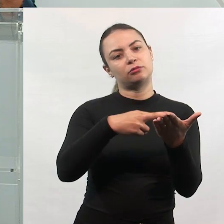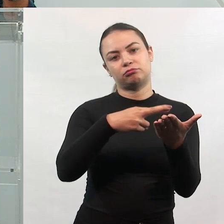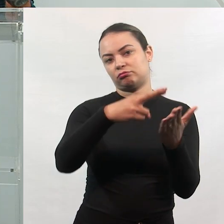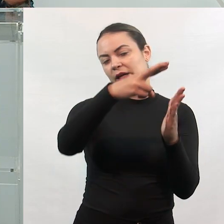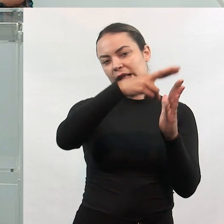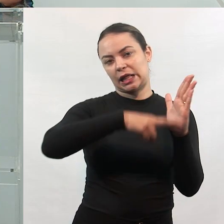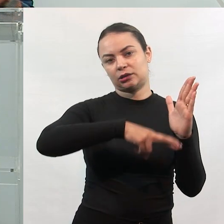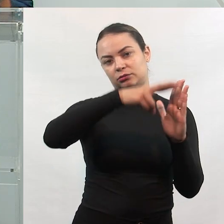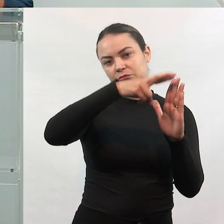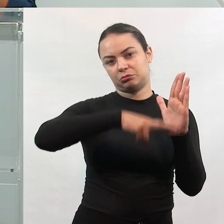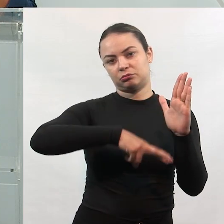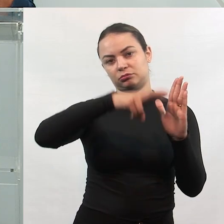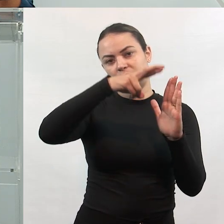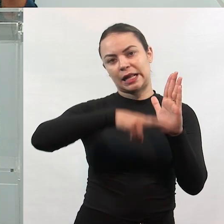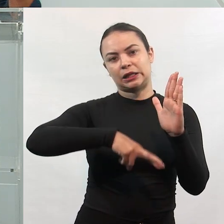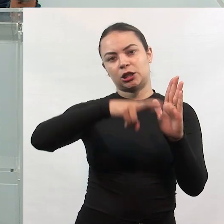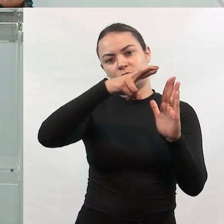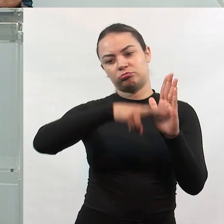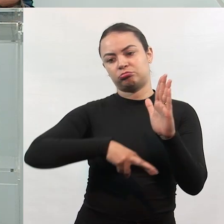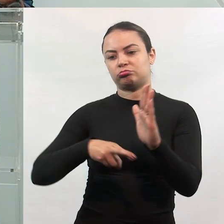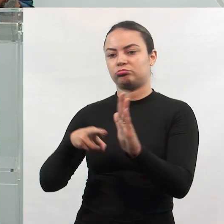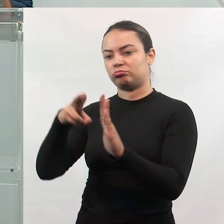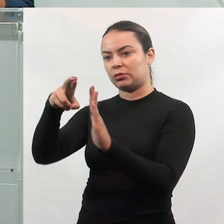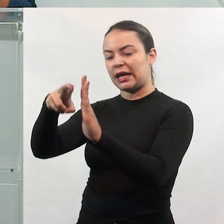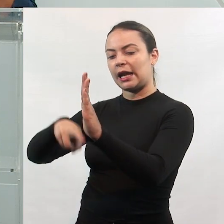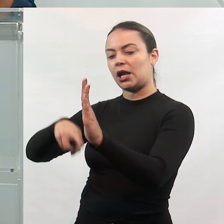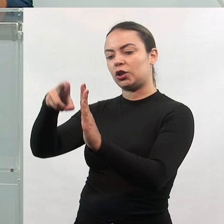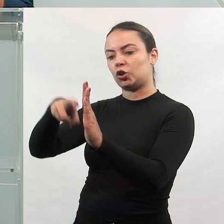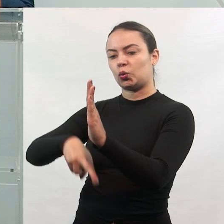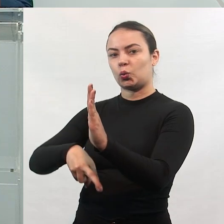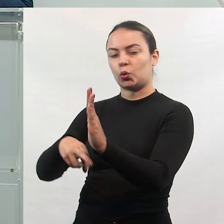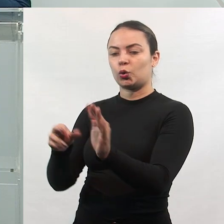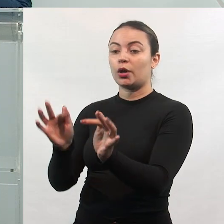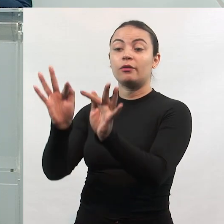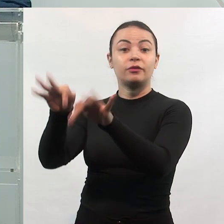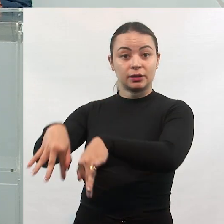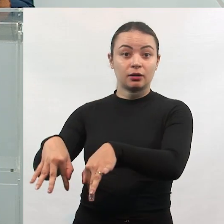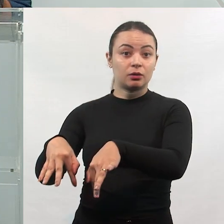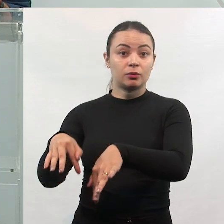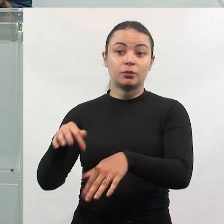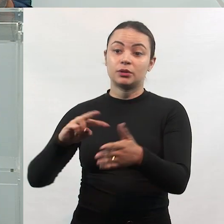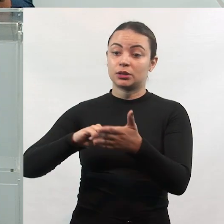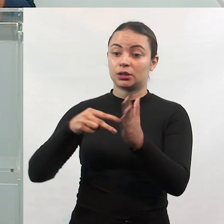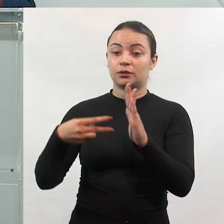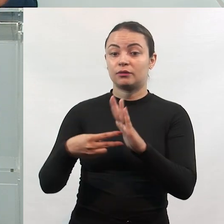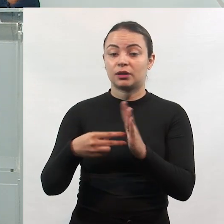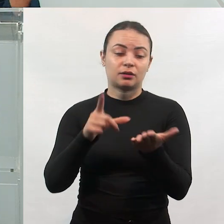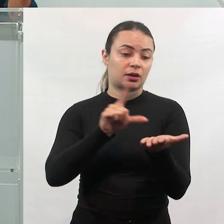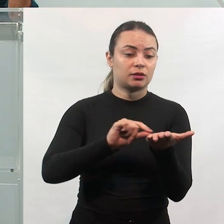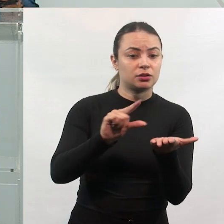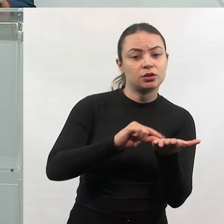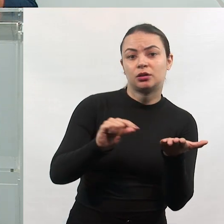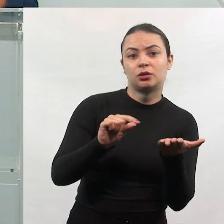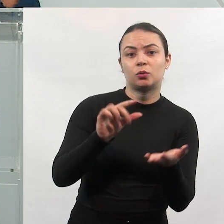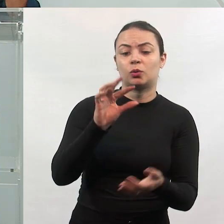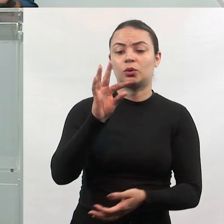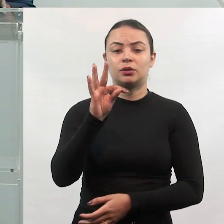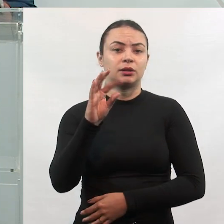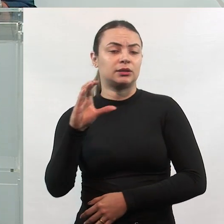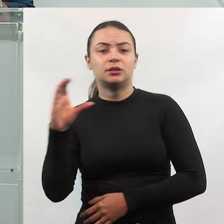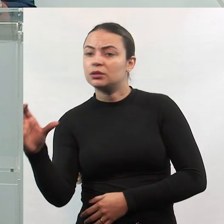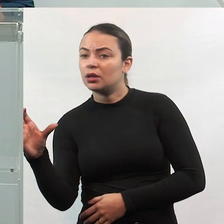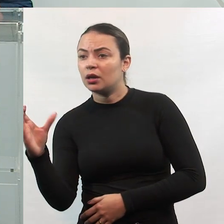ser um capítulo de livro, pode ser um livro em si. Né? O produto, relatório da pesquisa, pode ser